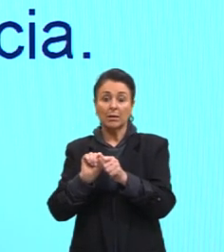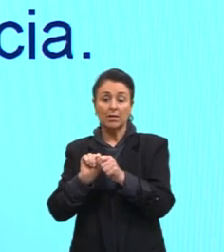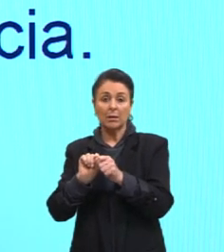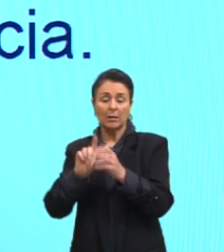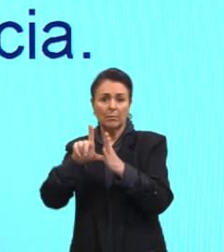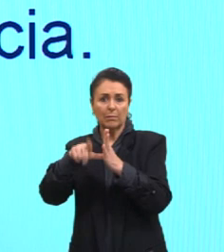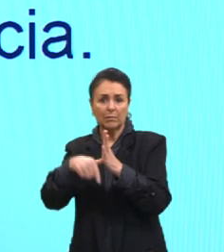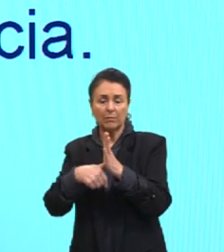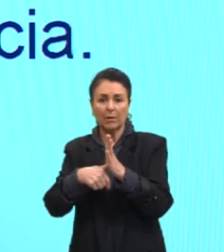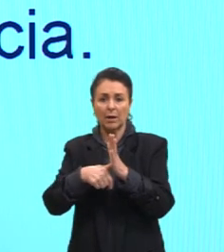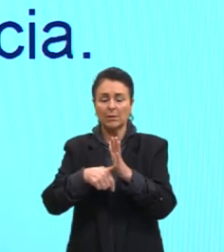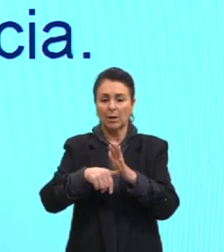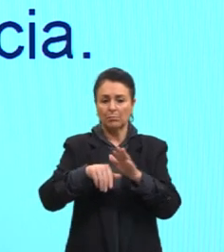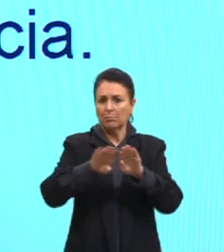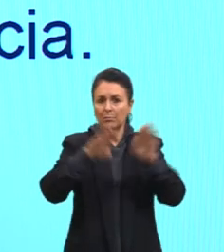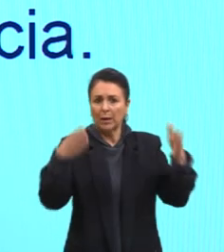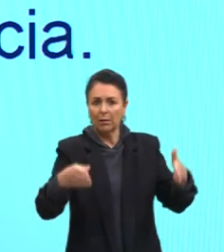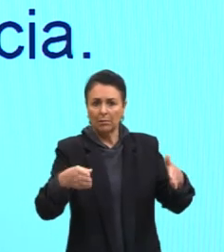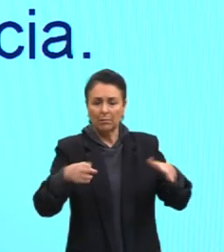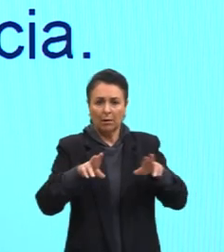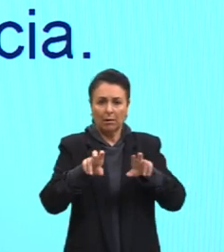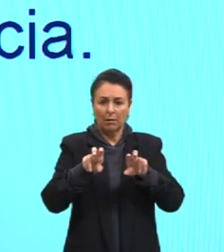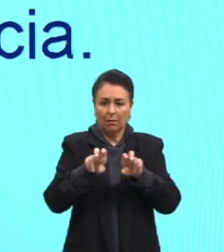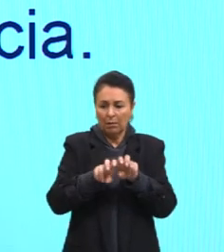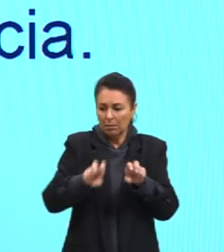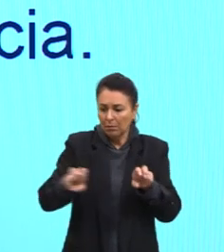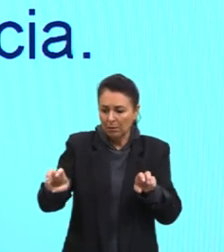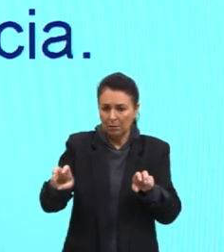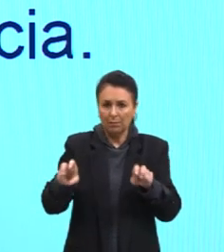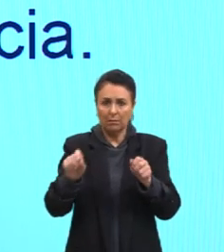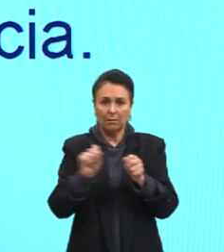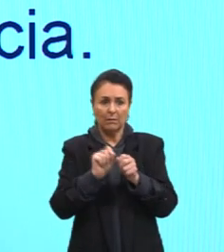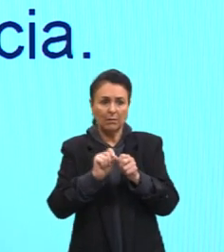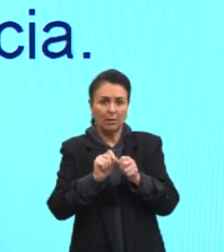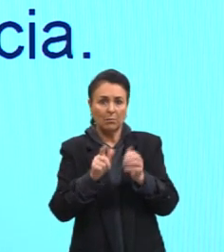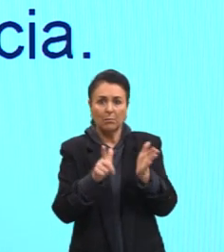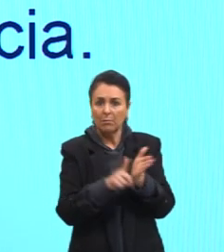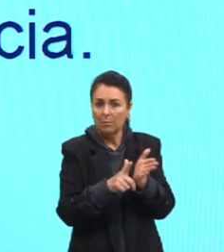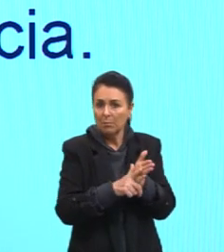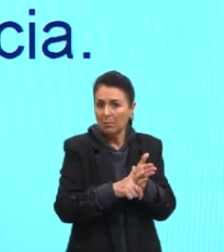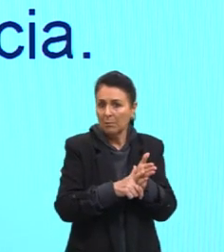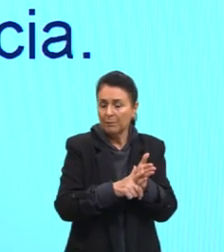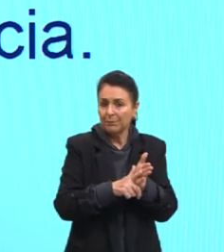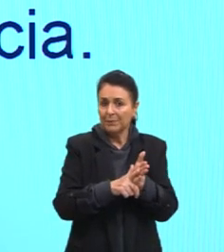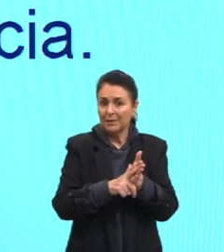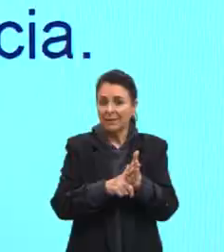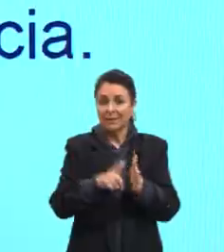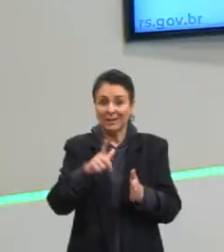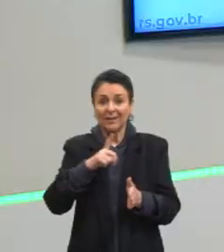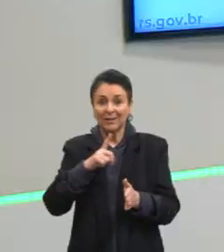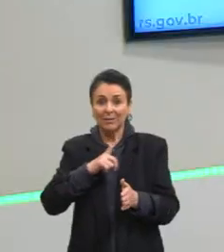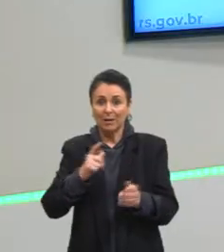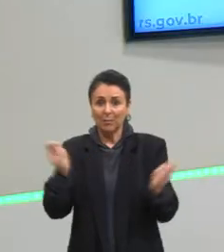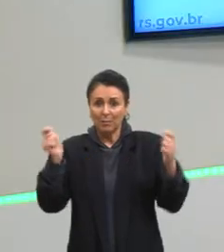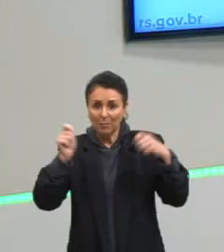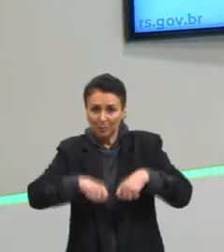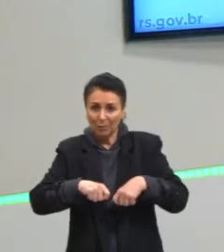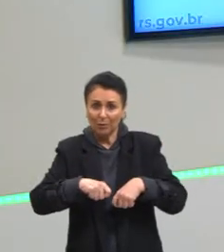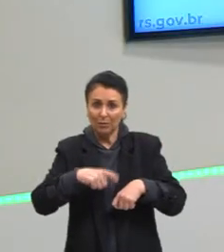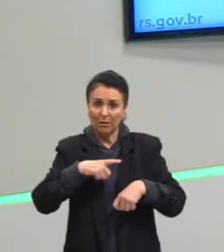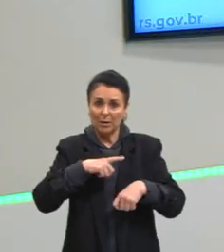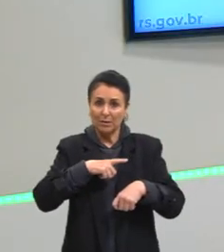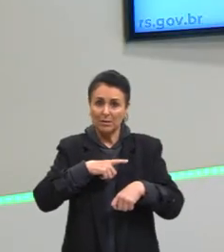em ser papel enfim infinitas possibilidades né olha o ser em potência só pode